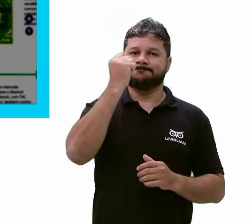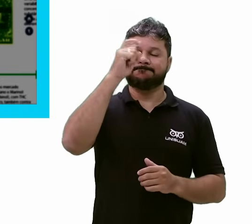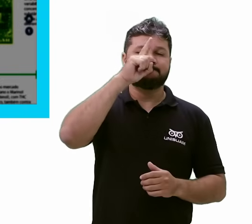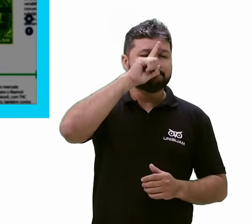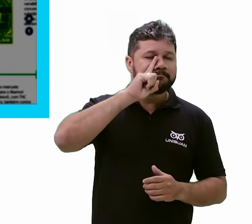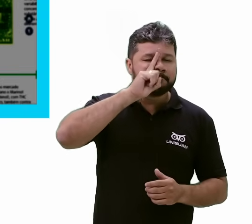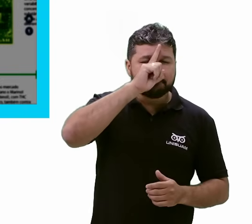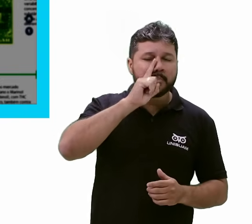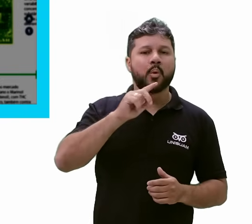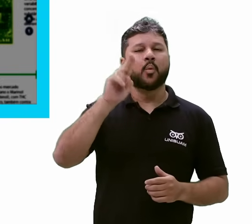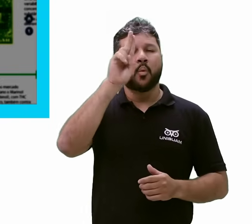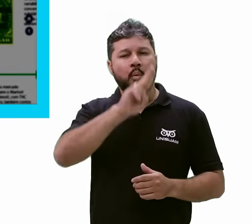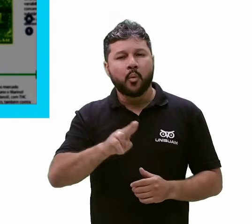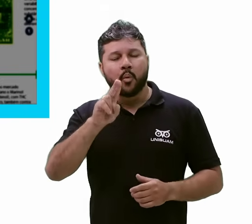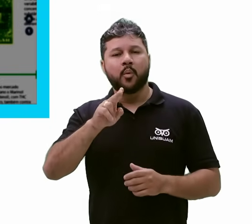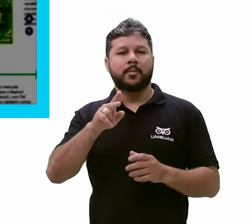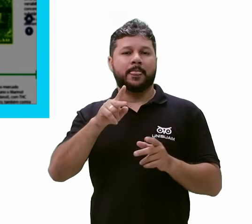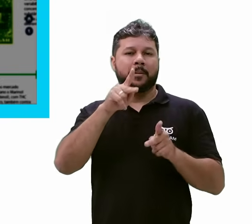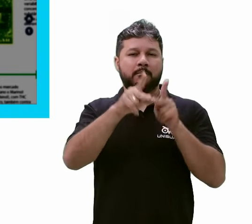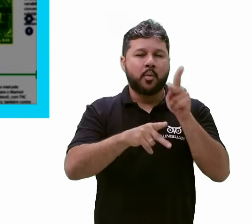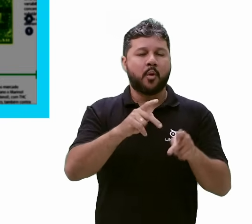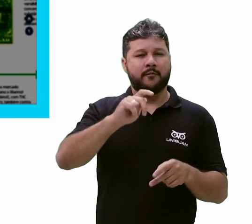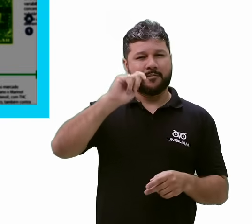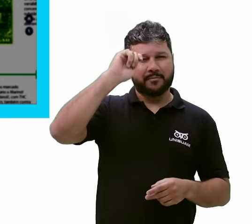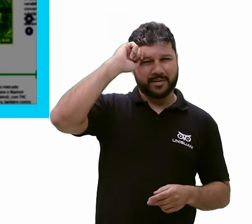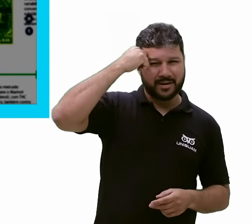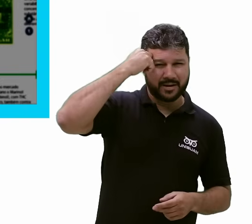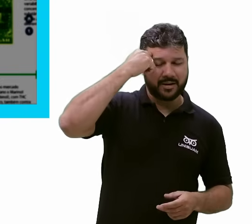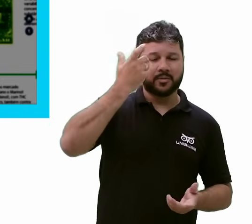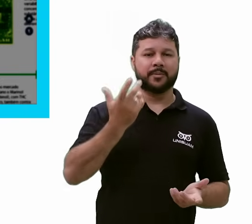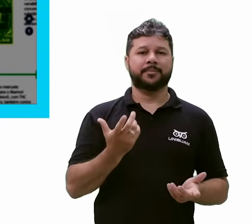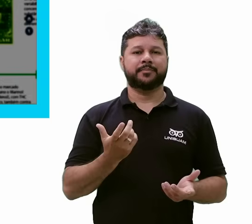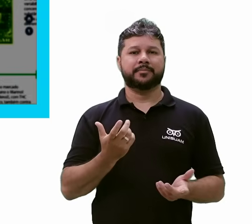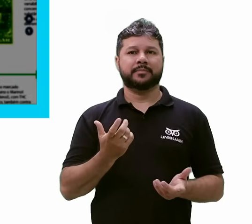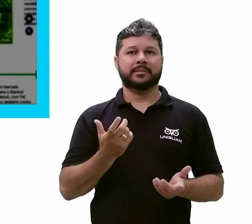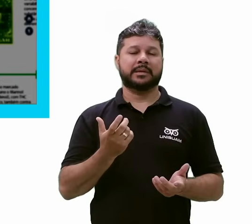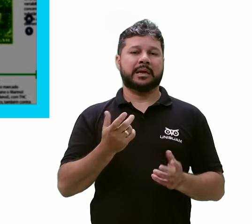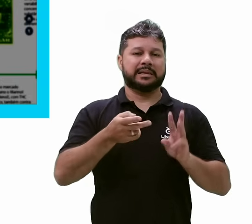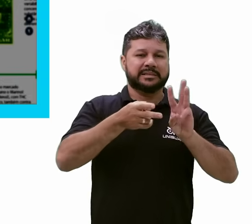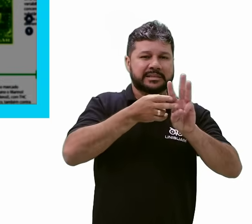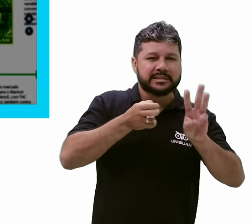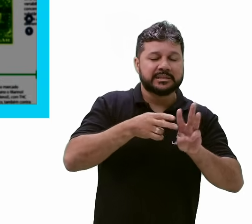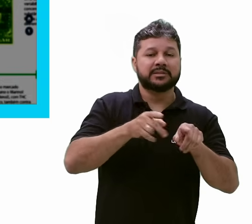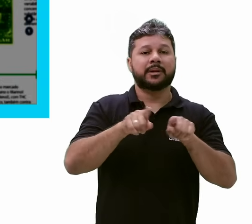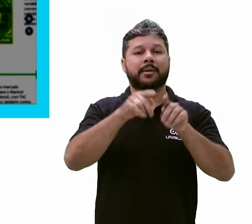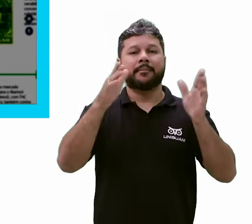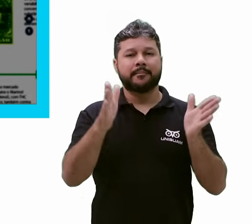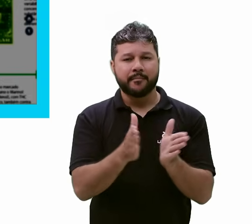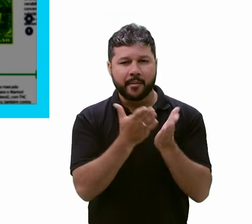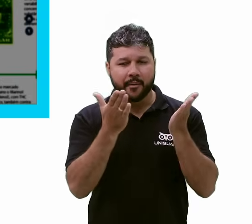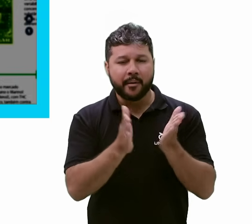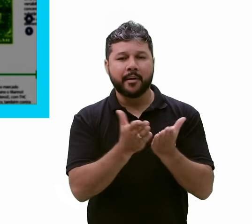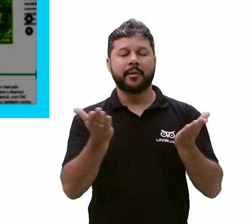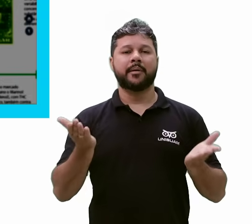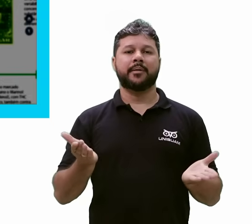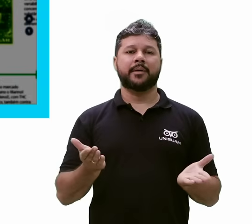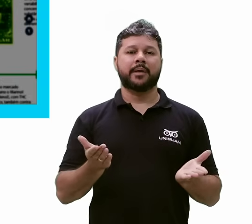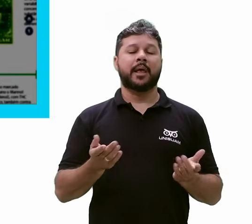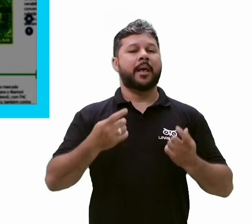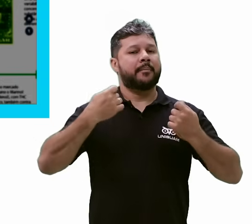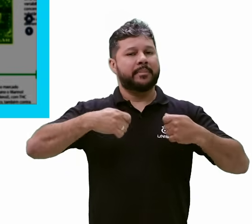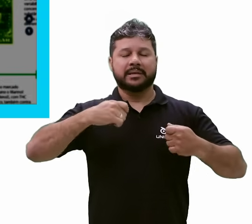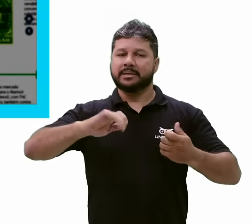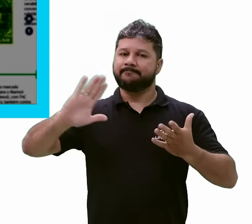muito perigosa, que era utilizada por povos pretos e indígenas e pobres, e